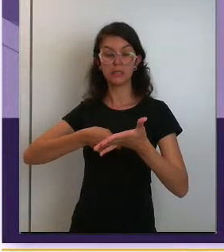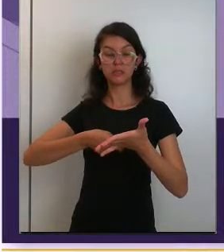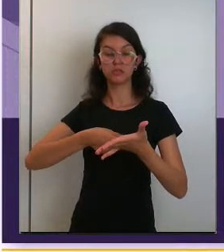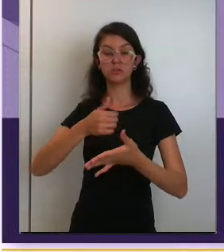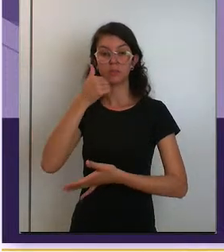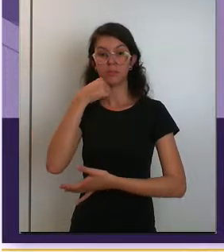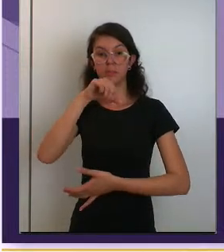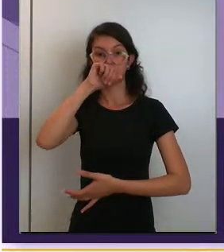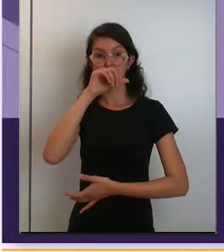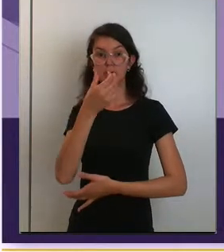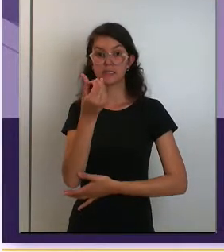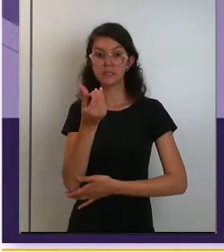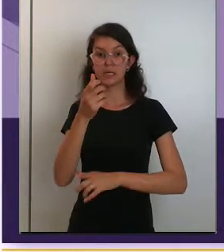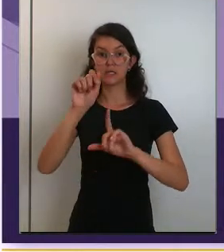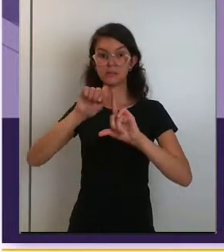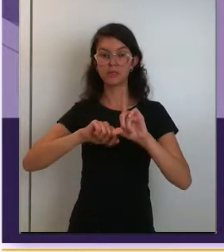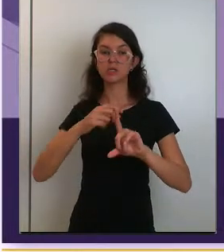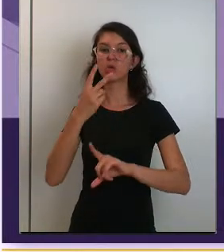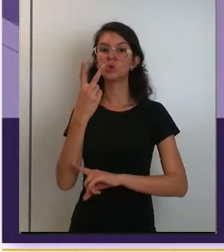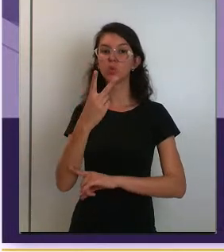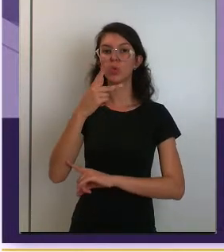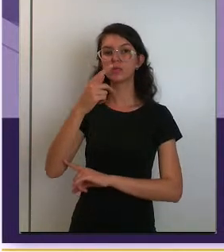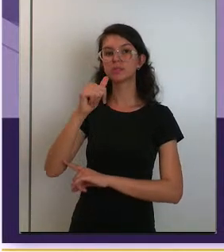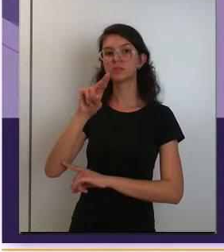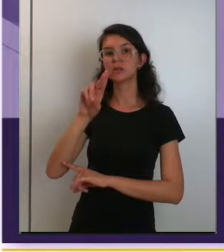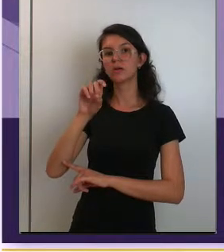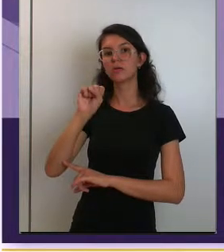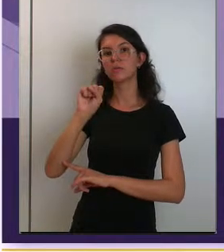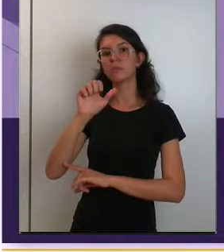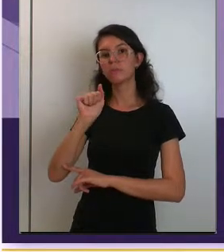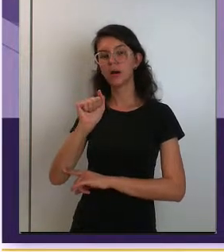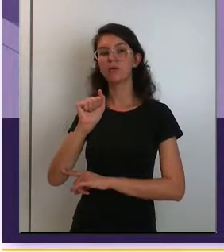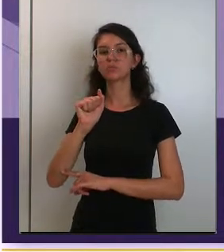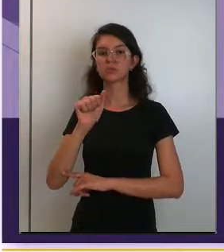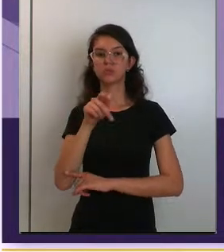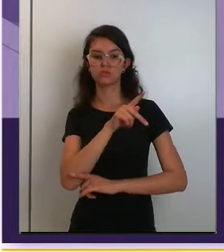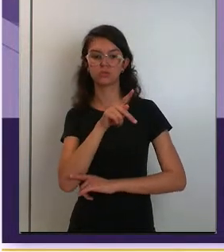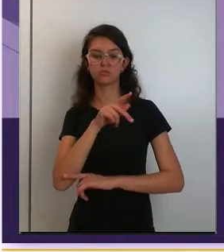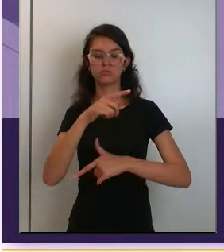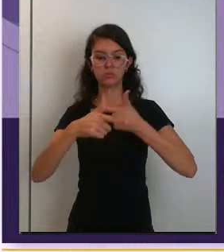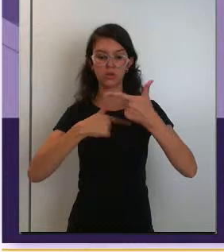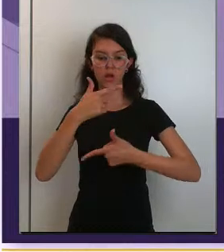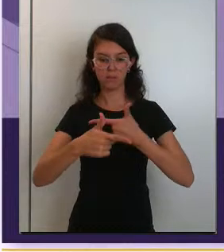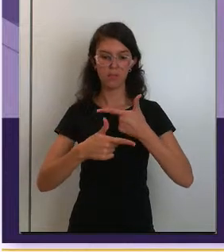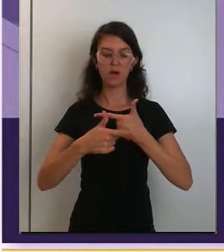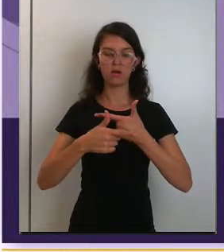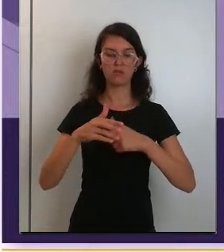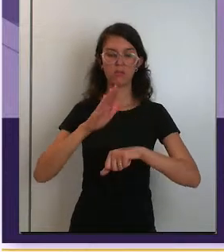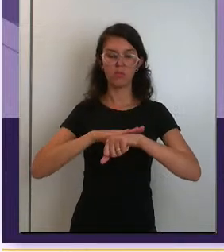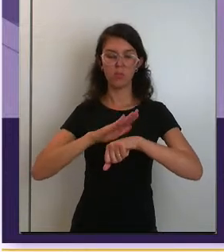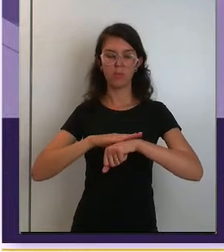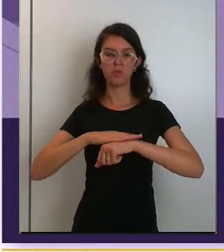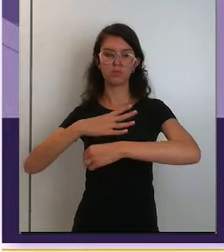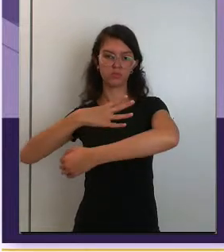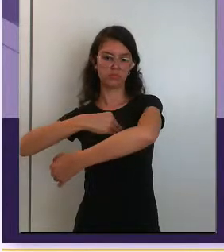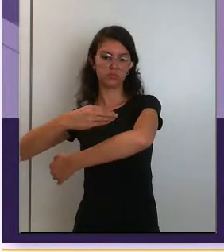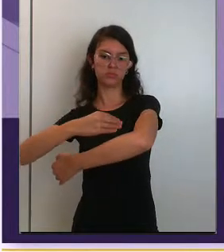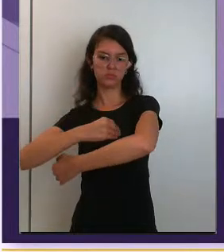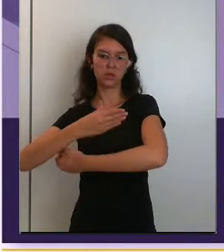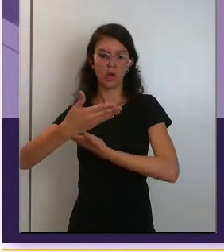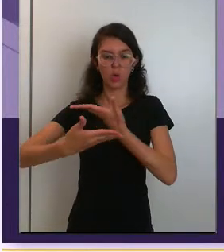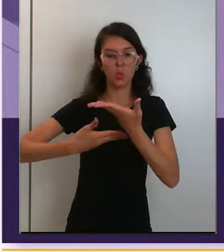6 meses, as 2 pausas de trabalho para amamentação a serem negociadas aí com seus